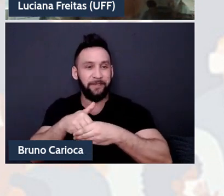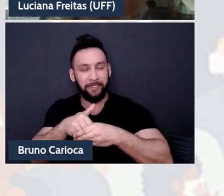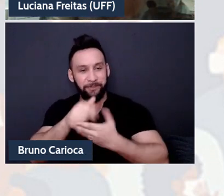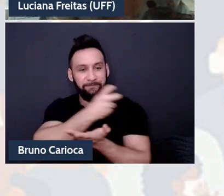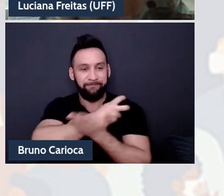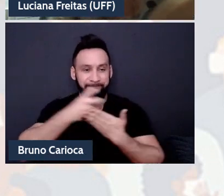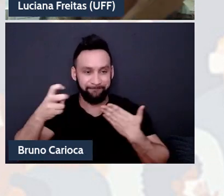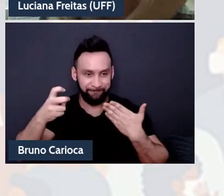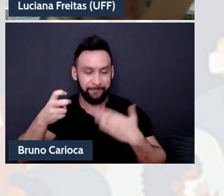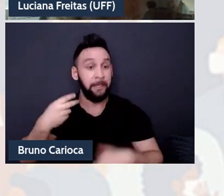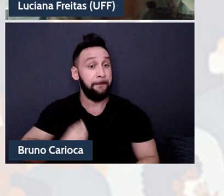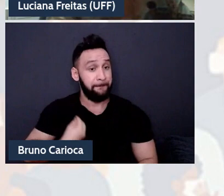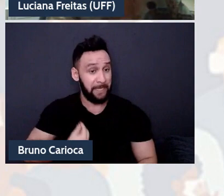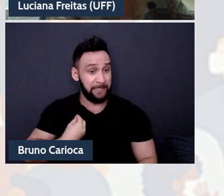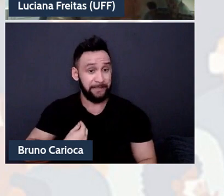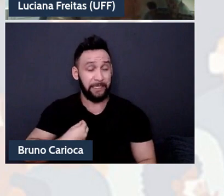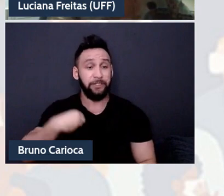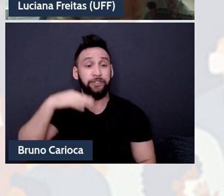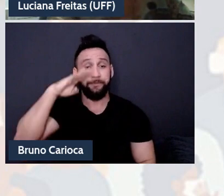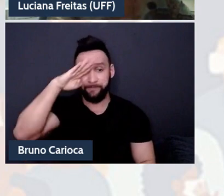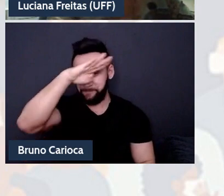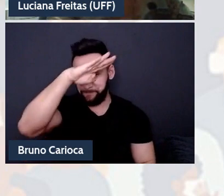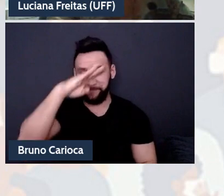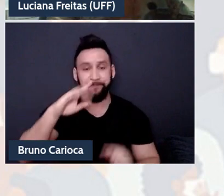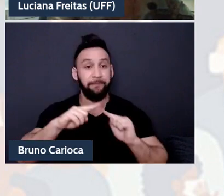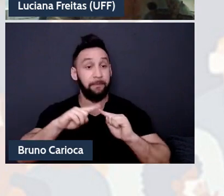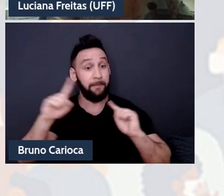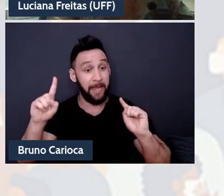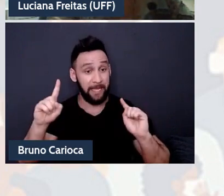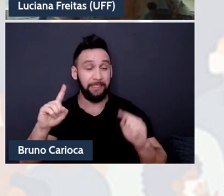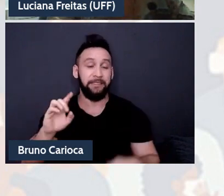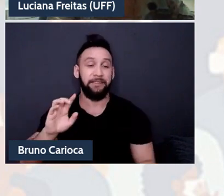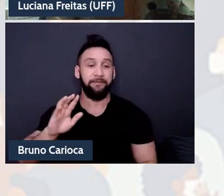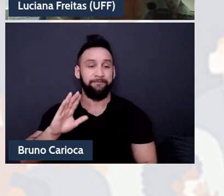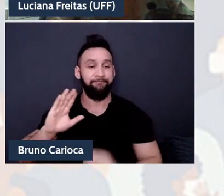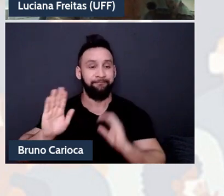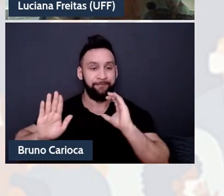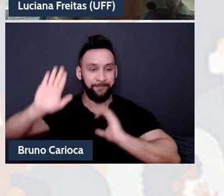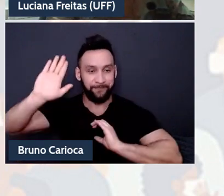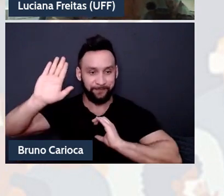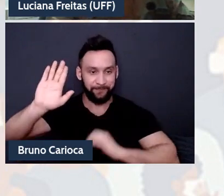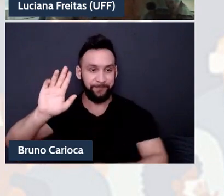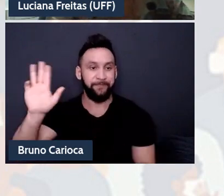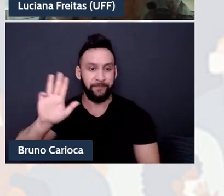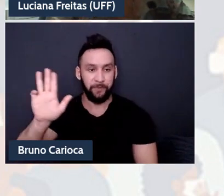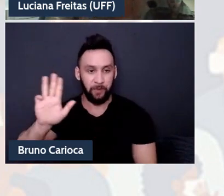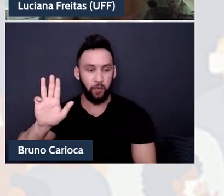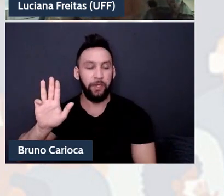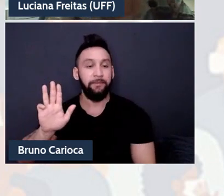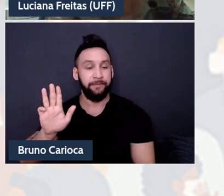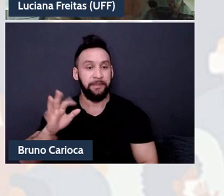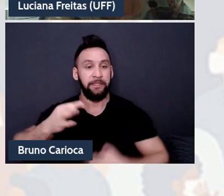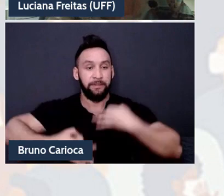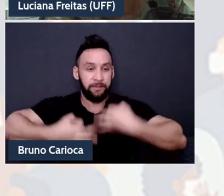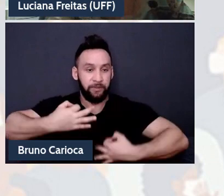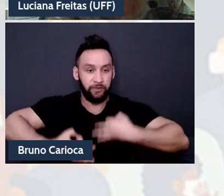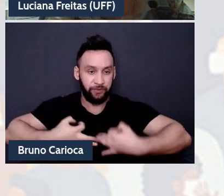com Bolsonaro no poder, mas já com Lula candidato, né? Lula solto e candidato e agora eleito, né?